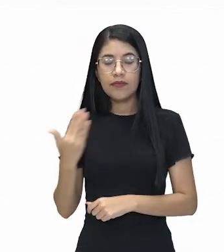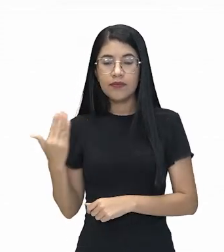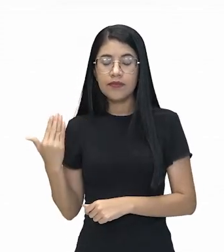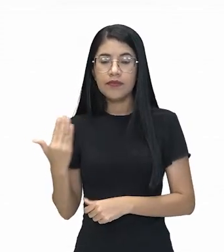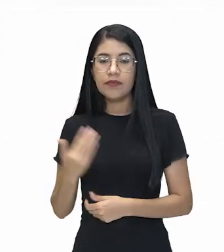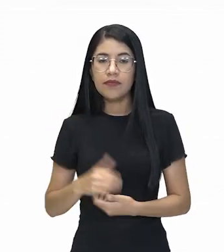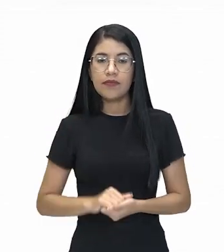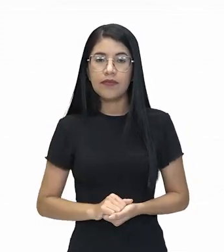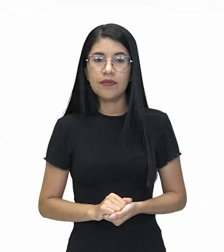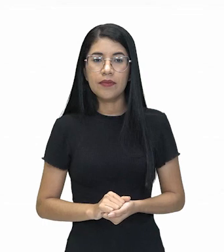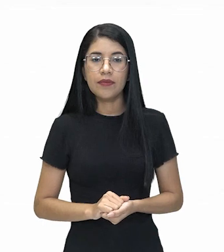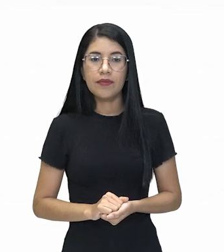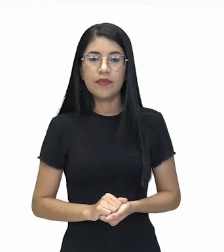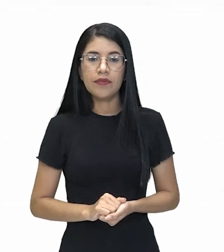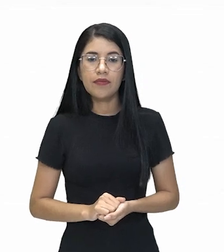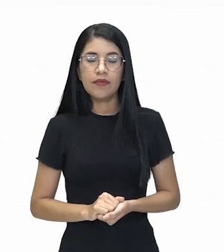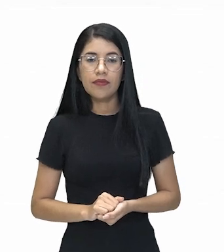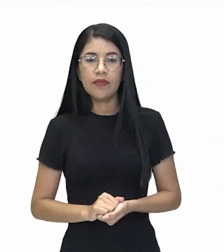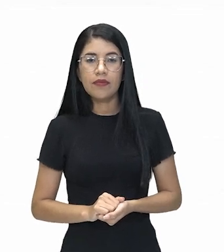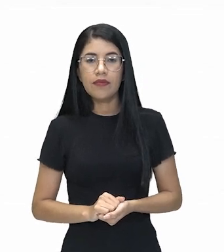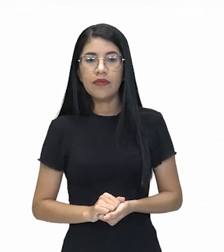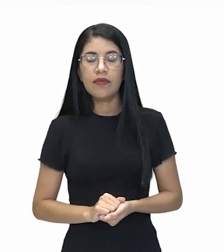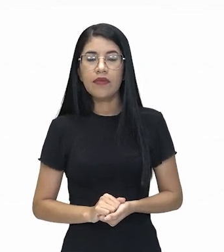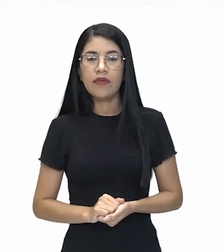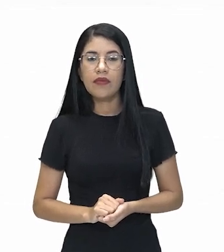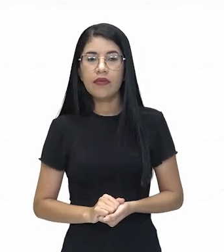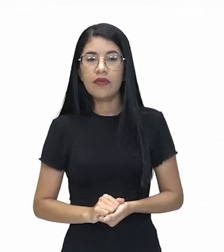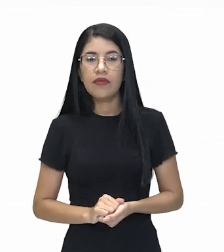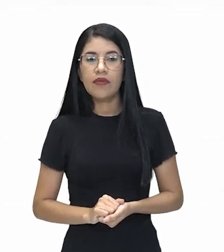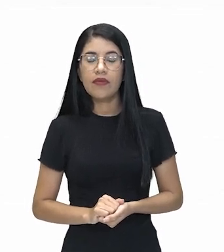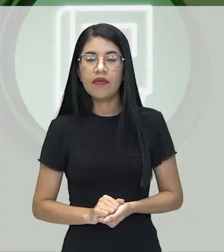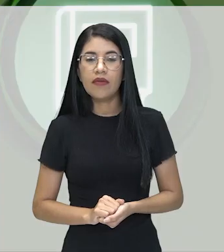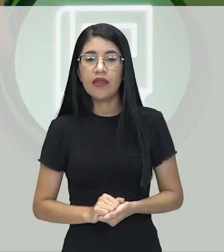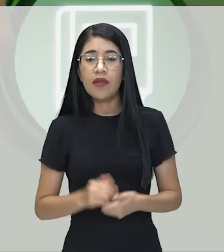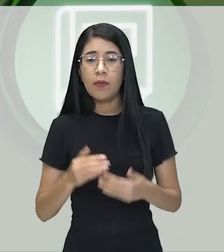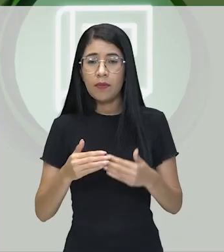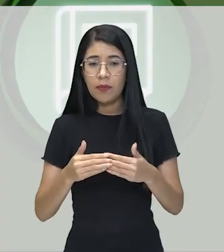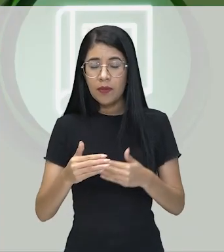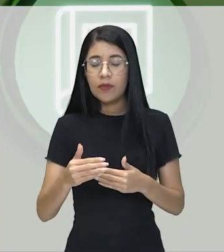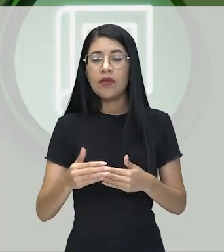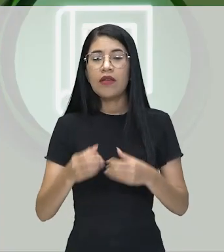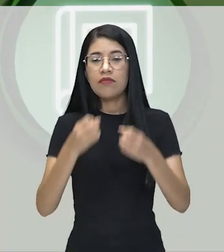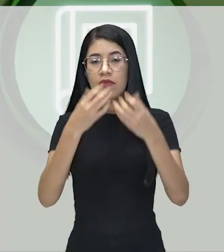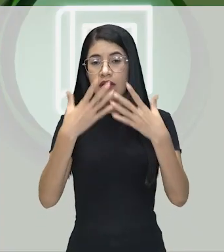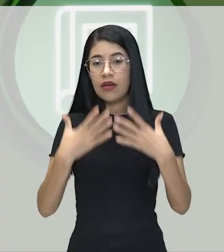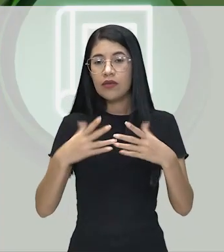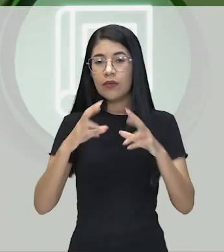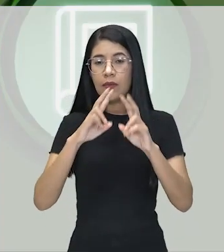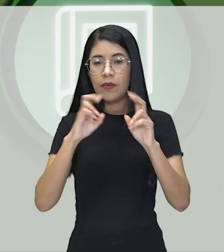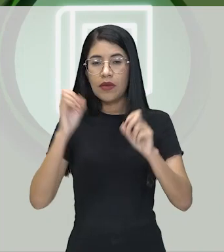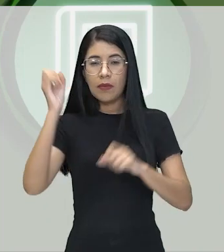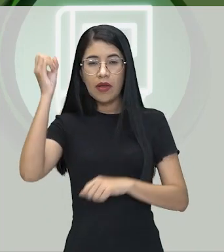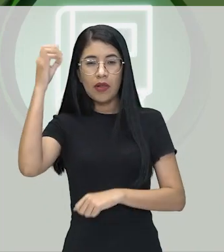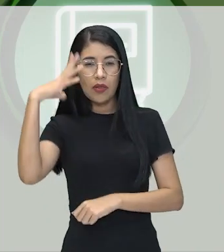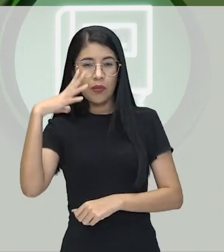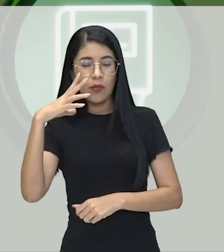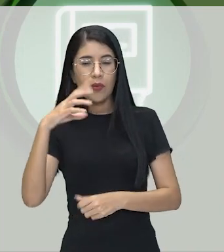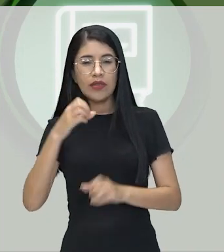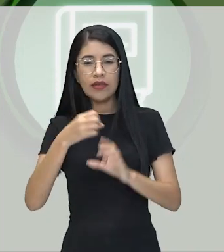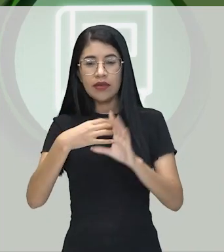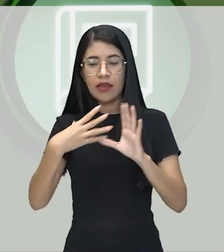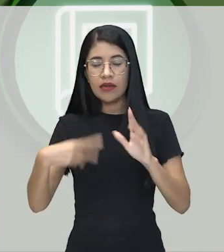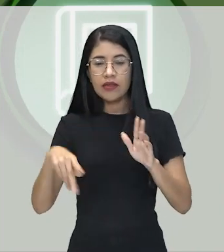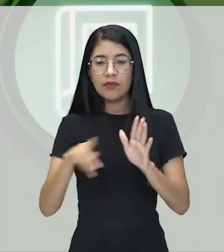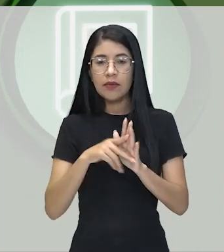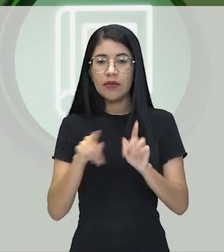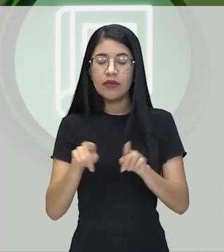de θr, pessoal. E agora, para a gente continuar falando aqui sobre a luz, sobre os efeitos dessa luz,